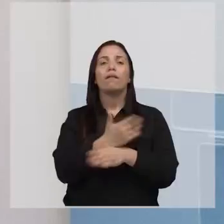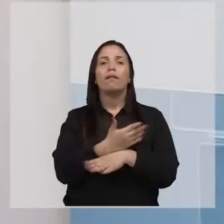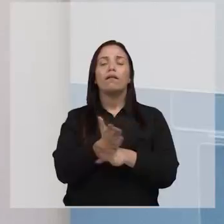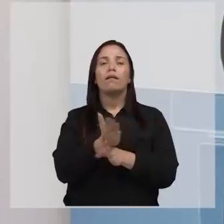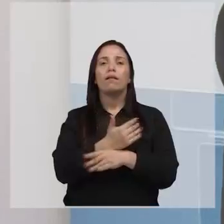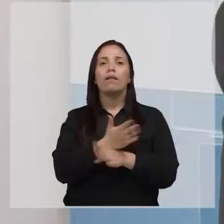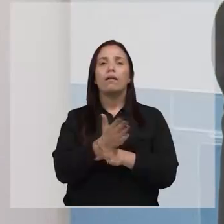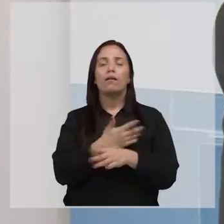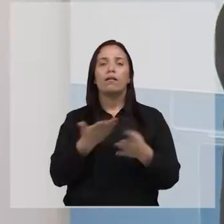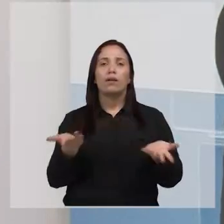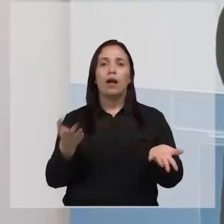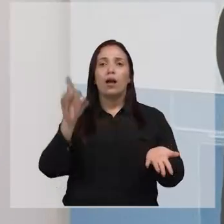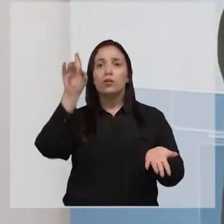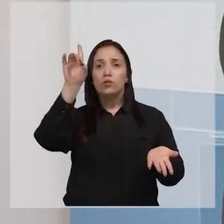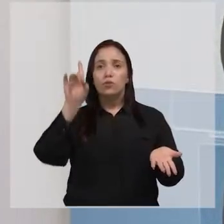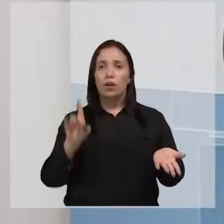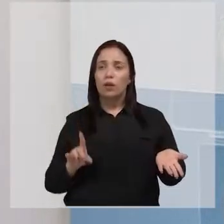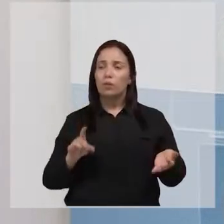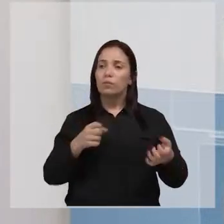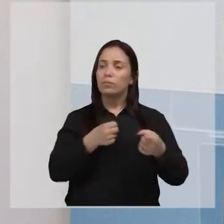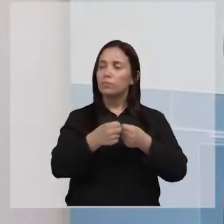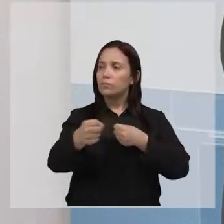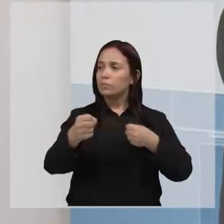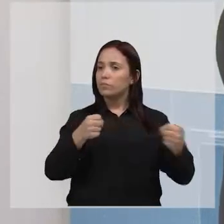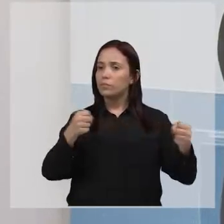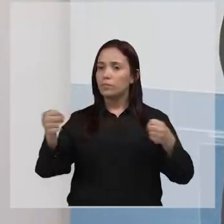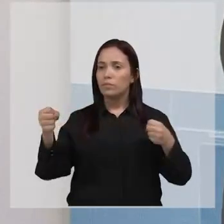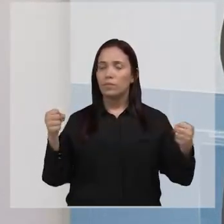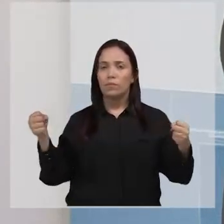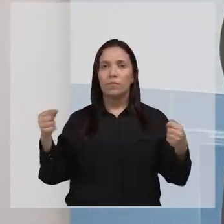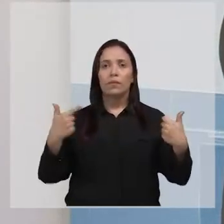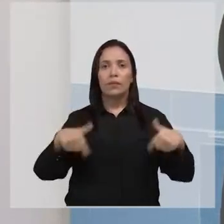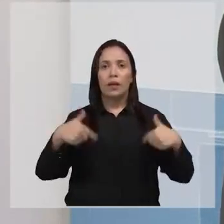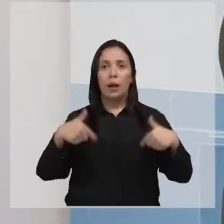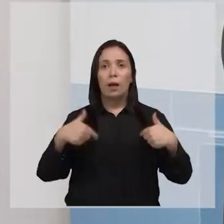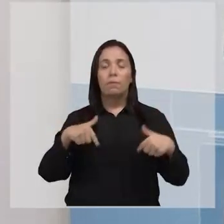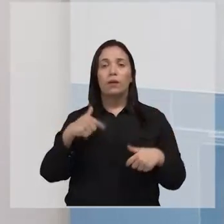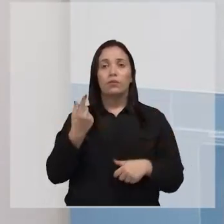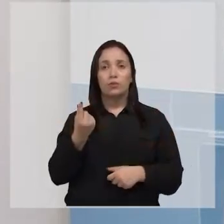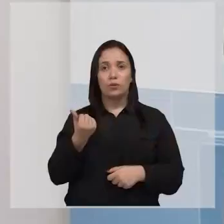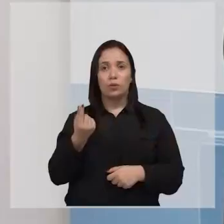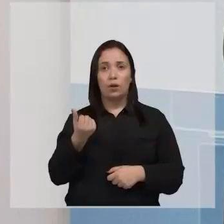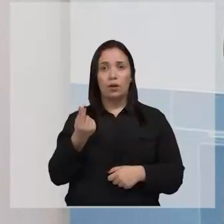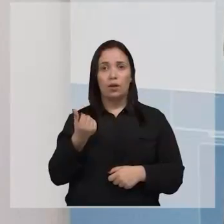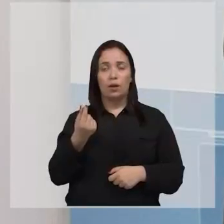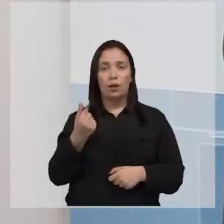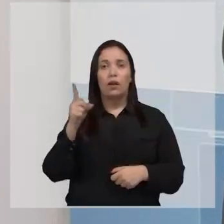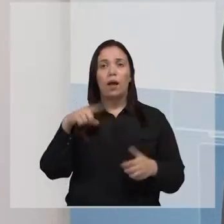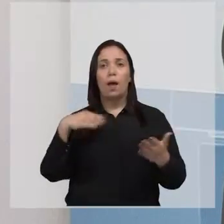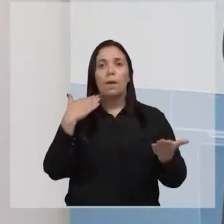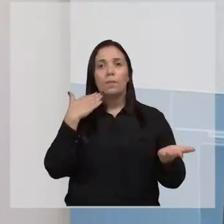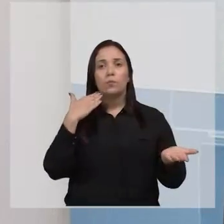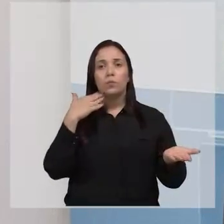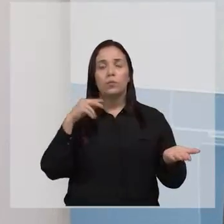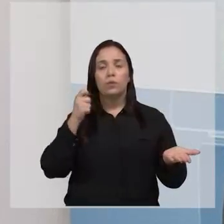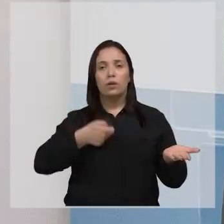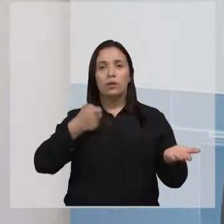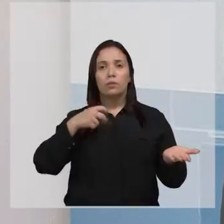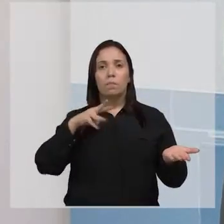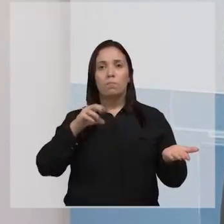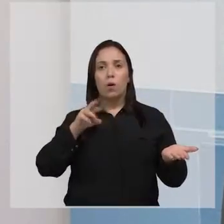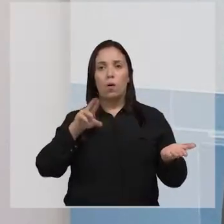Não só nessas diretorias principais, que trabalhavam com dinheiro, como foi denunciado pelo juiz Moro, né, Luiz? Mas houve